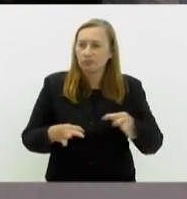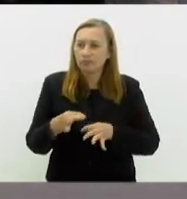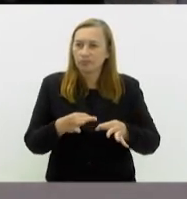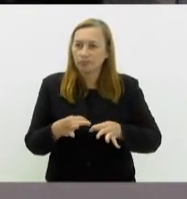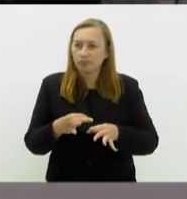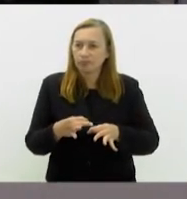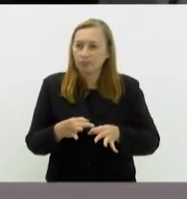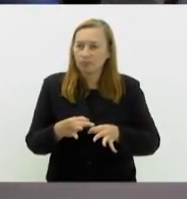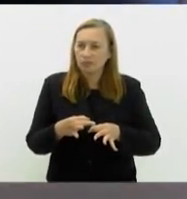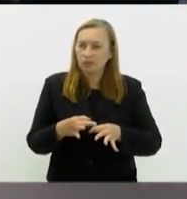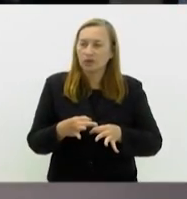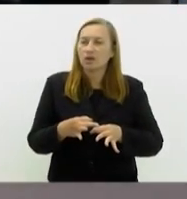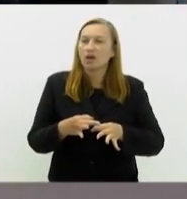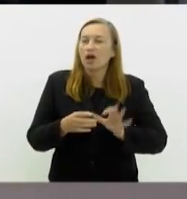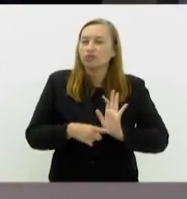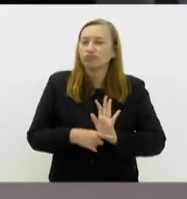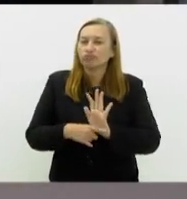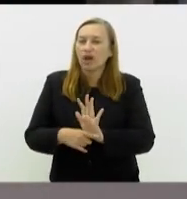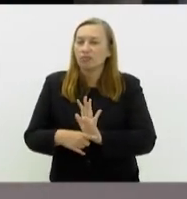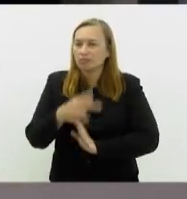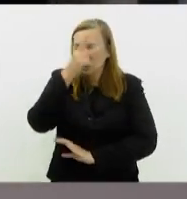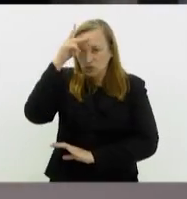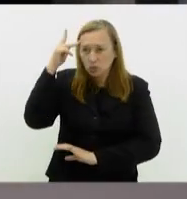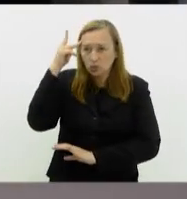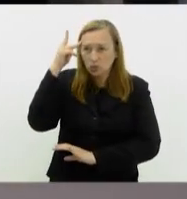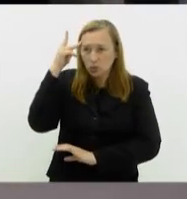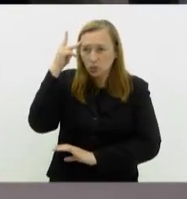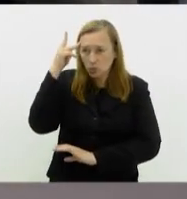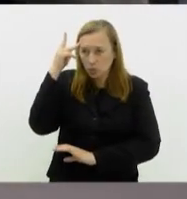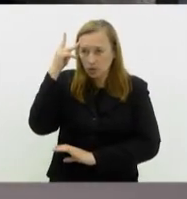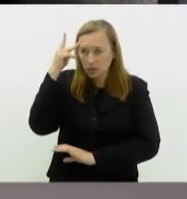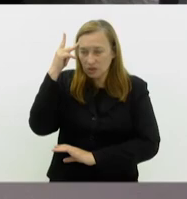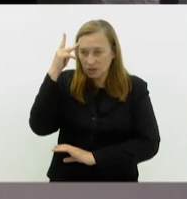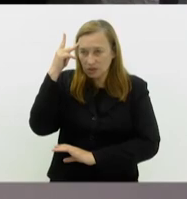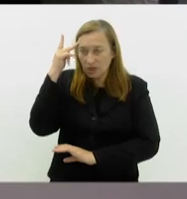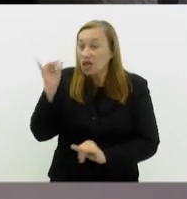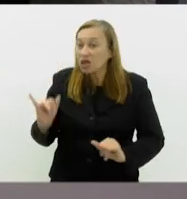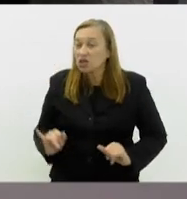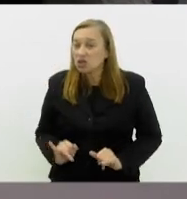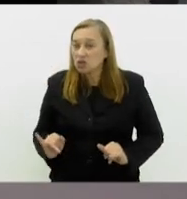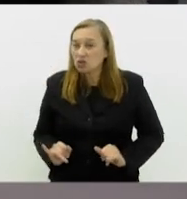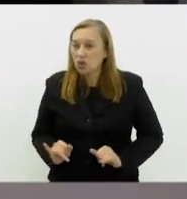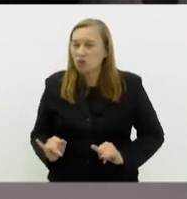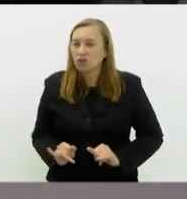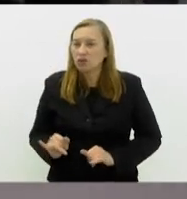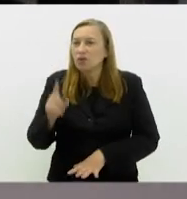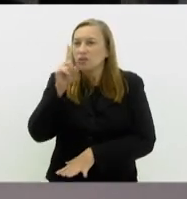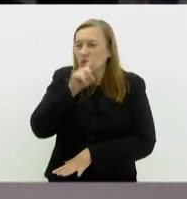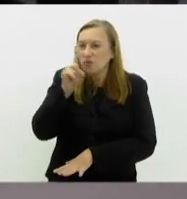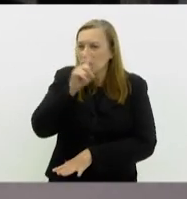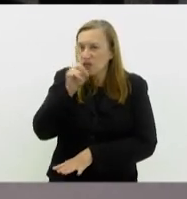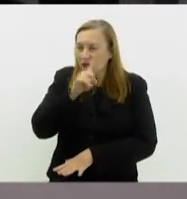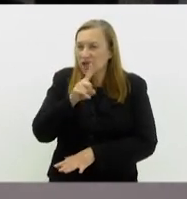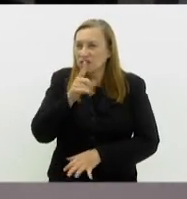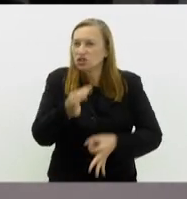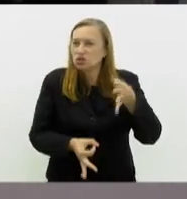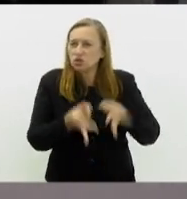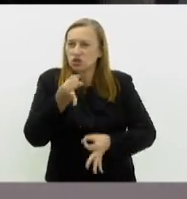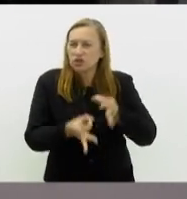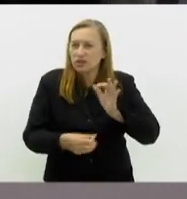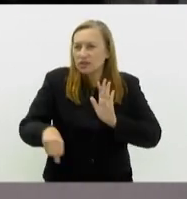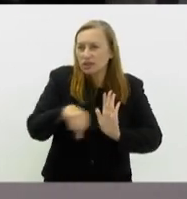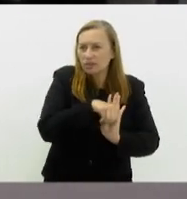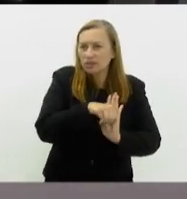indenizar pessoas que sofem priva daber por do sistema de Justiça